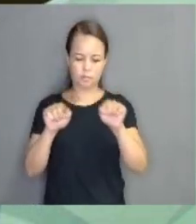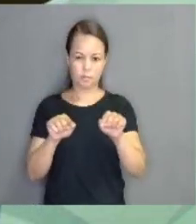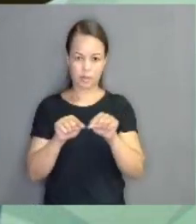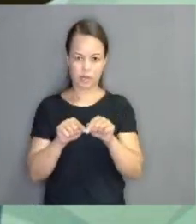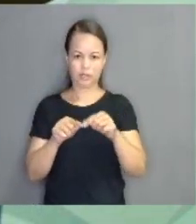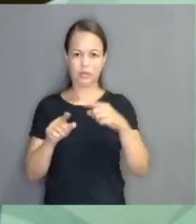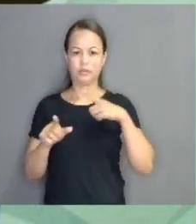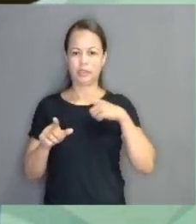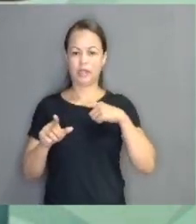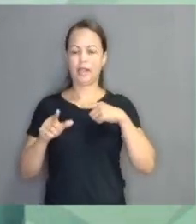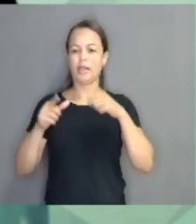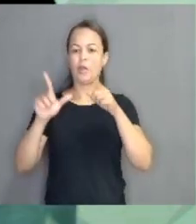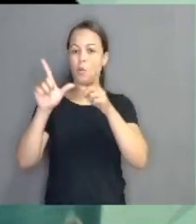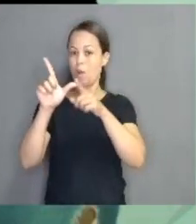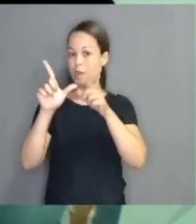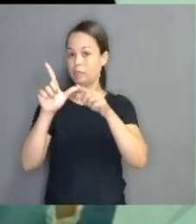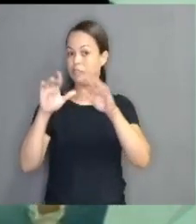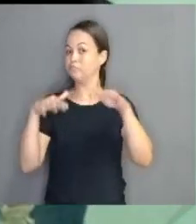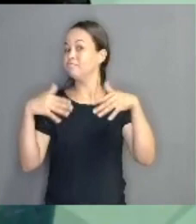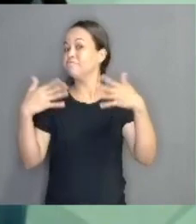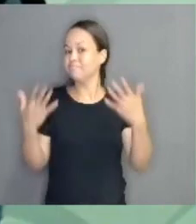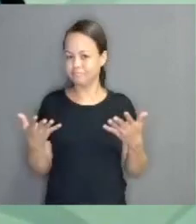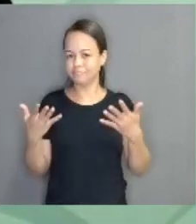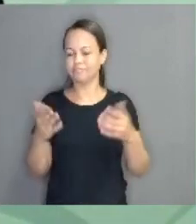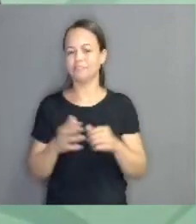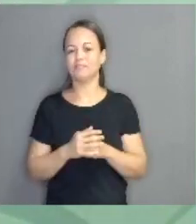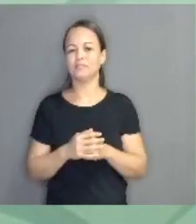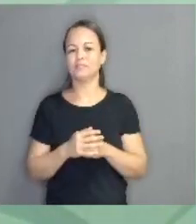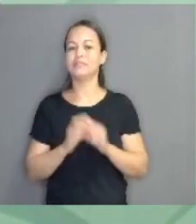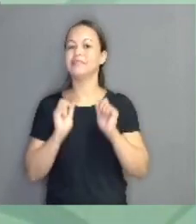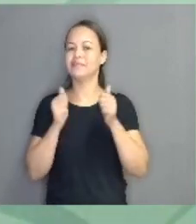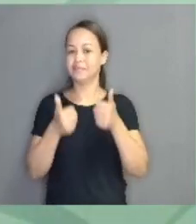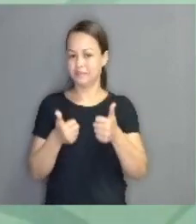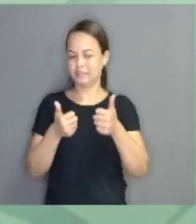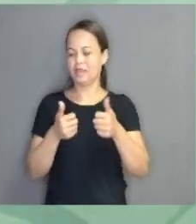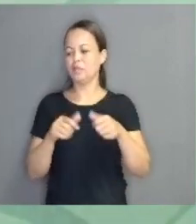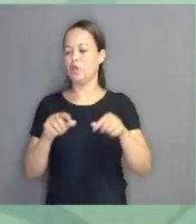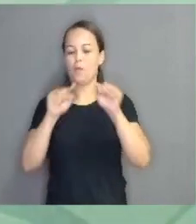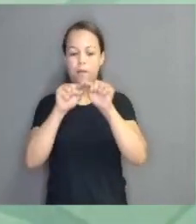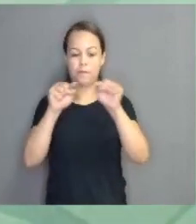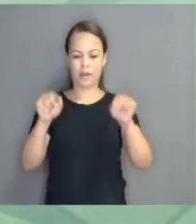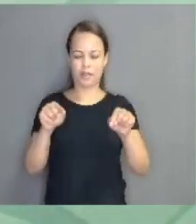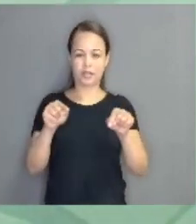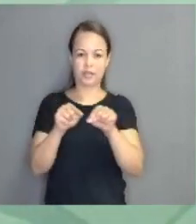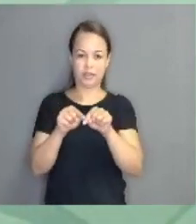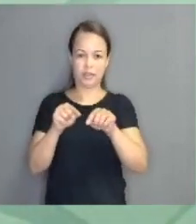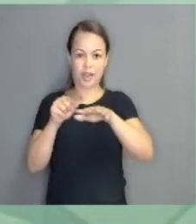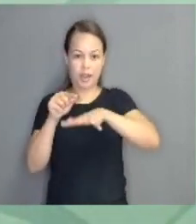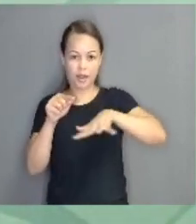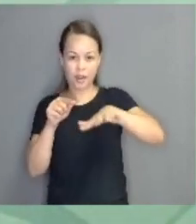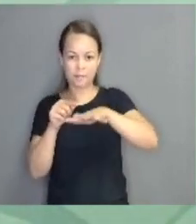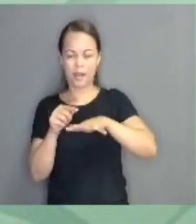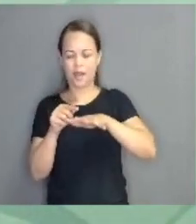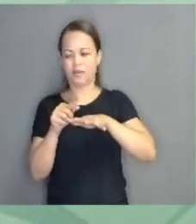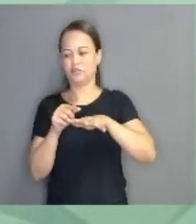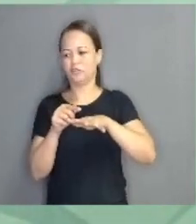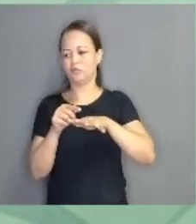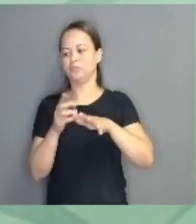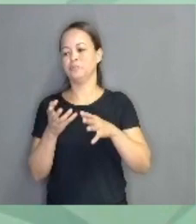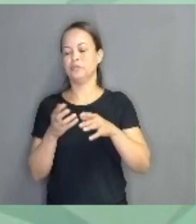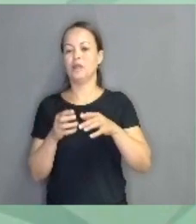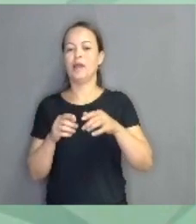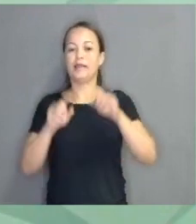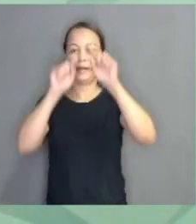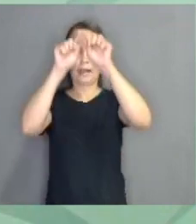letras? Isso aí, muito bem, é a plaquinha de baixo. Na de cima eu tenho o